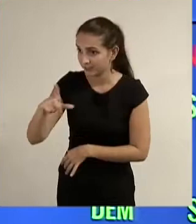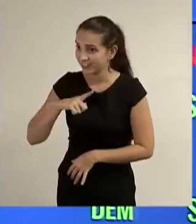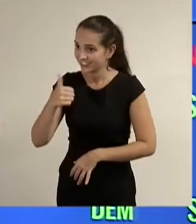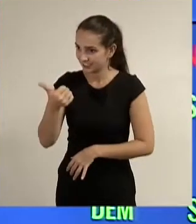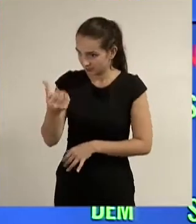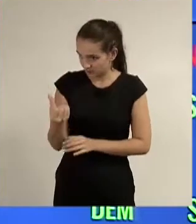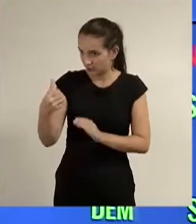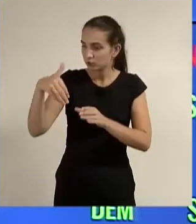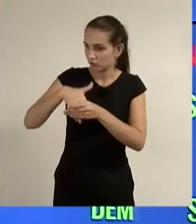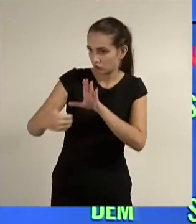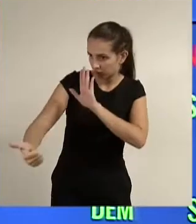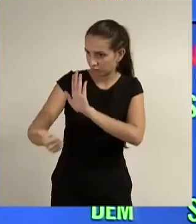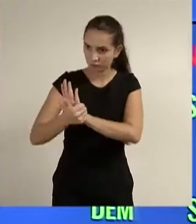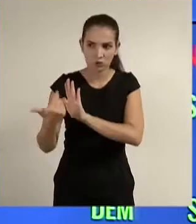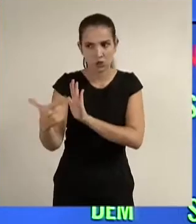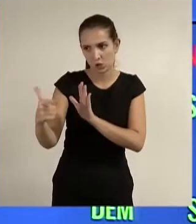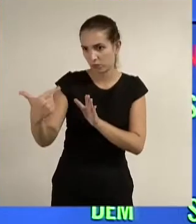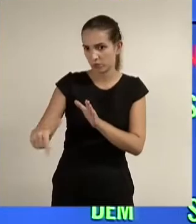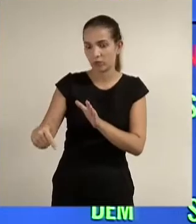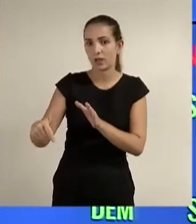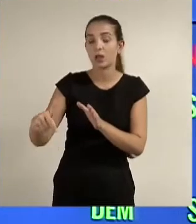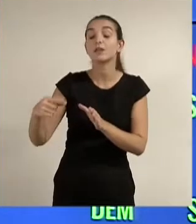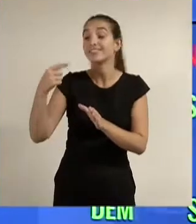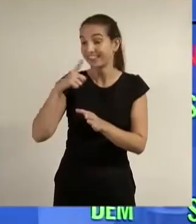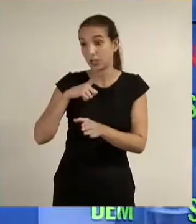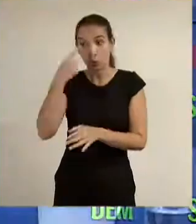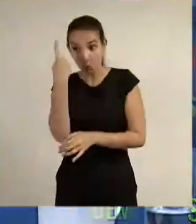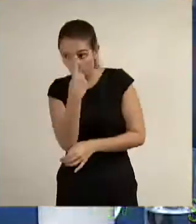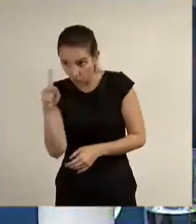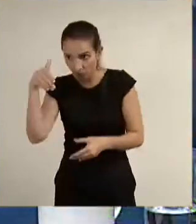16 votos favoráveis, um voto contrário.